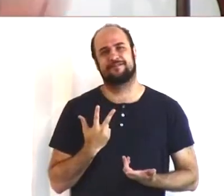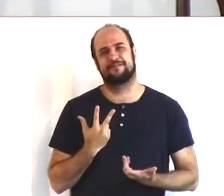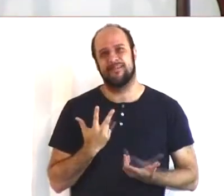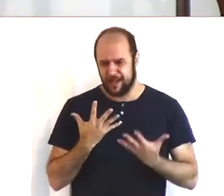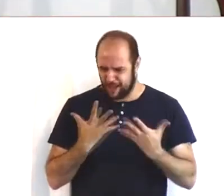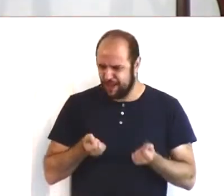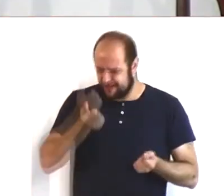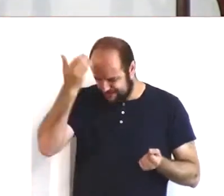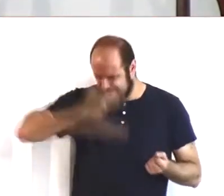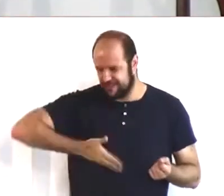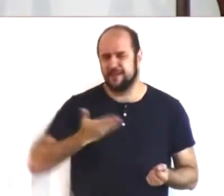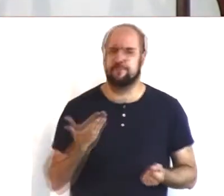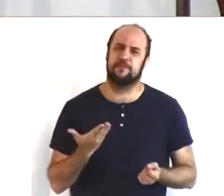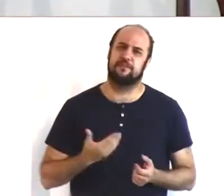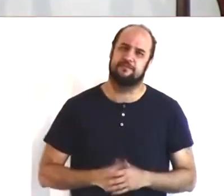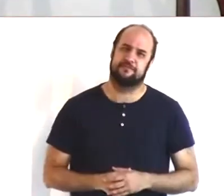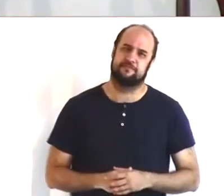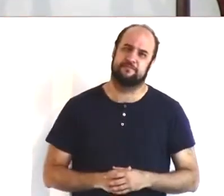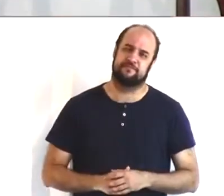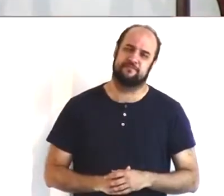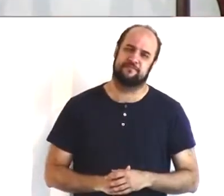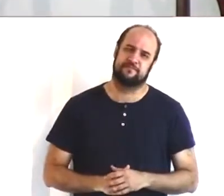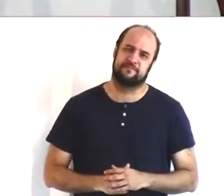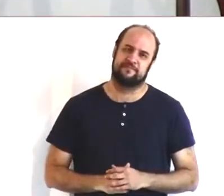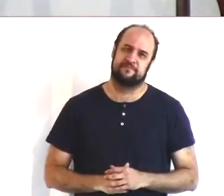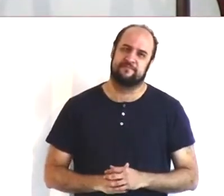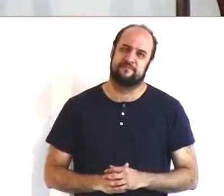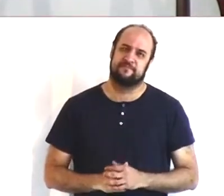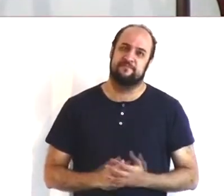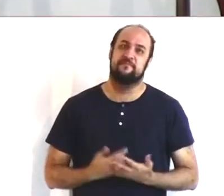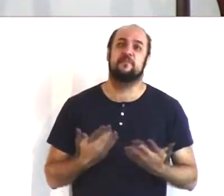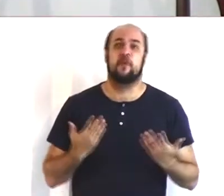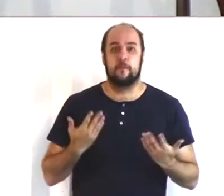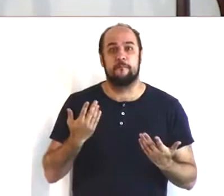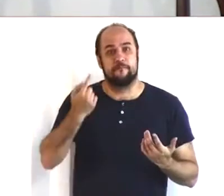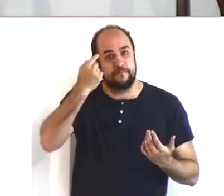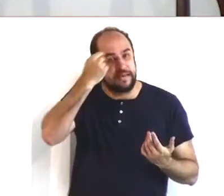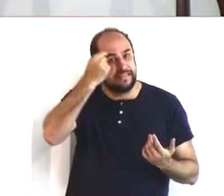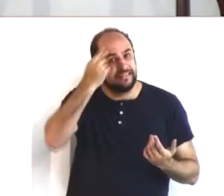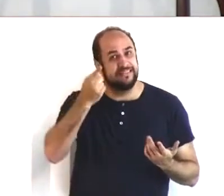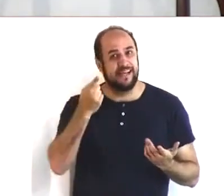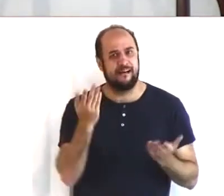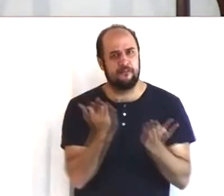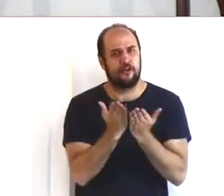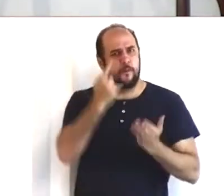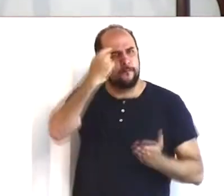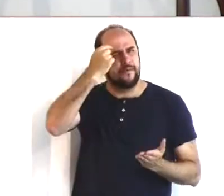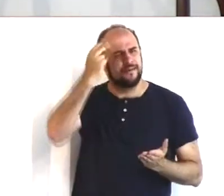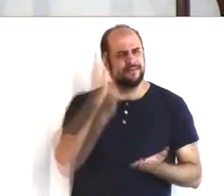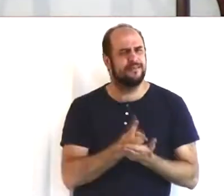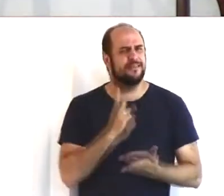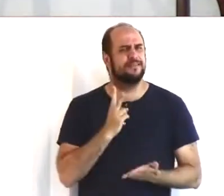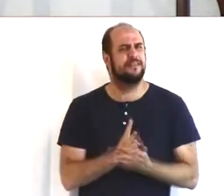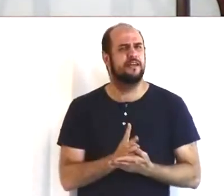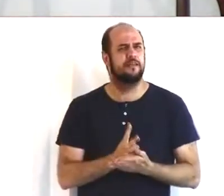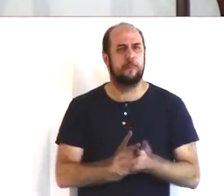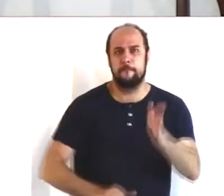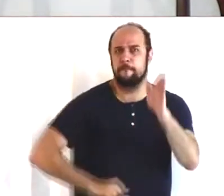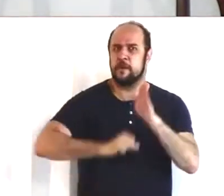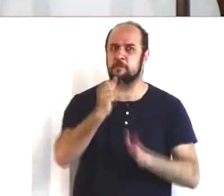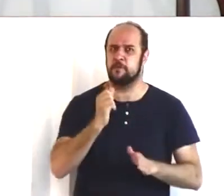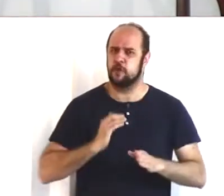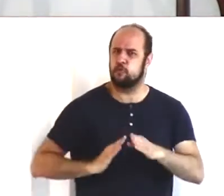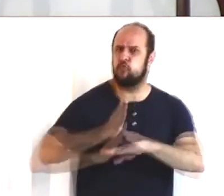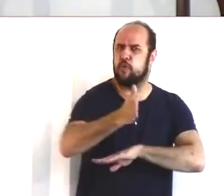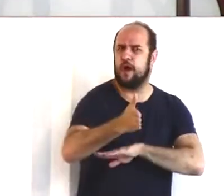aparecerão as virtudes? Por isso que o cristianismo é um movimento pensante, é um movimento de vanguarda. Por isso que as igrejas não podem